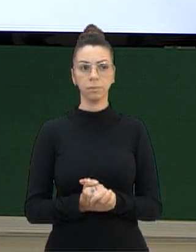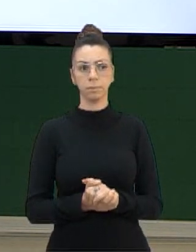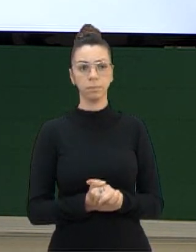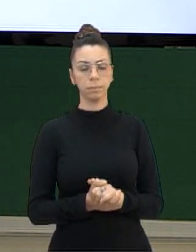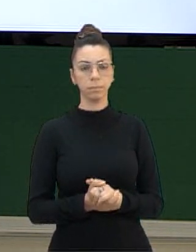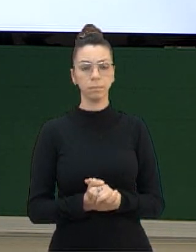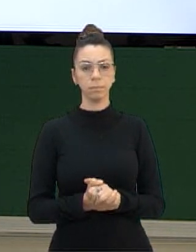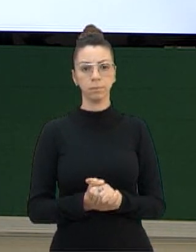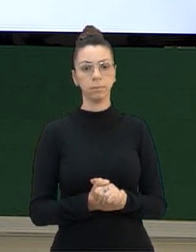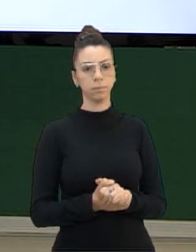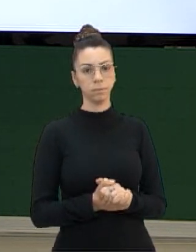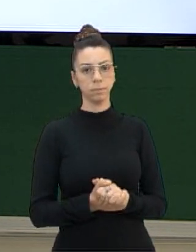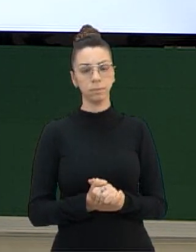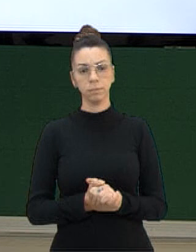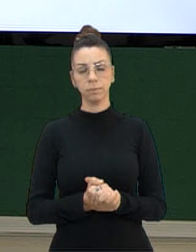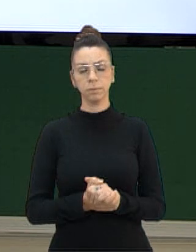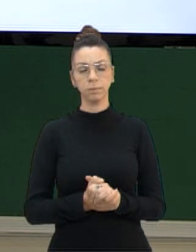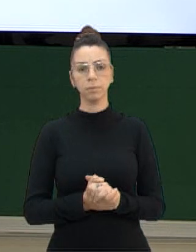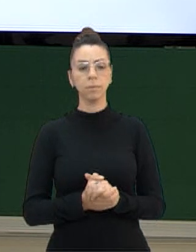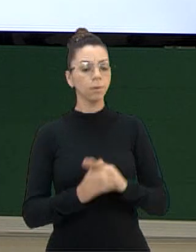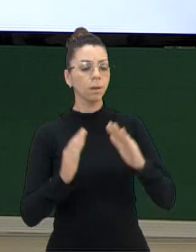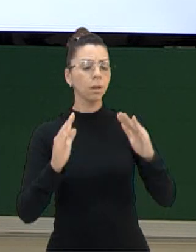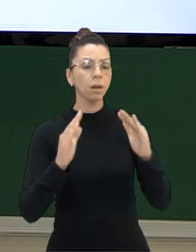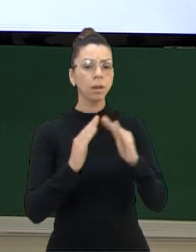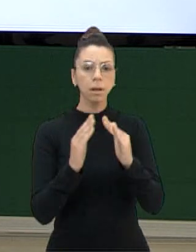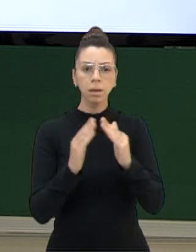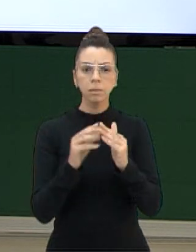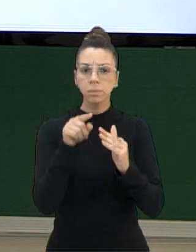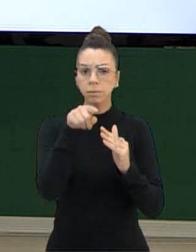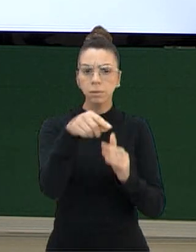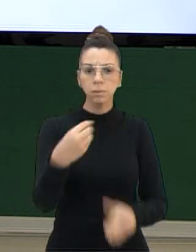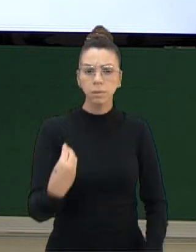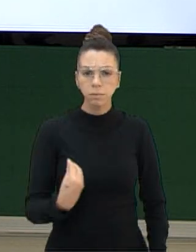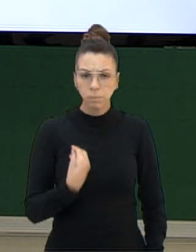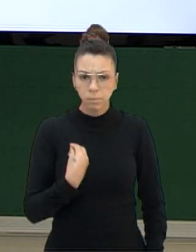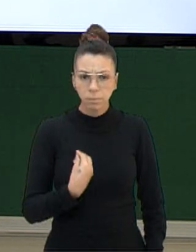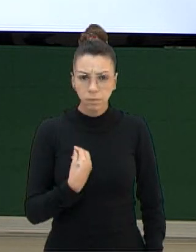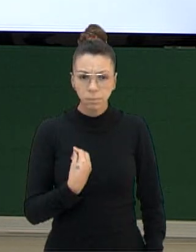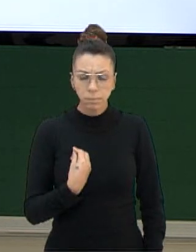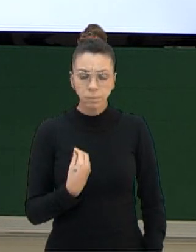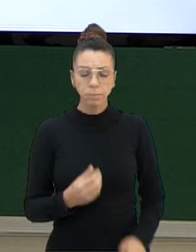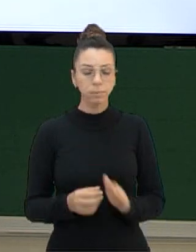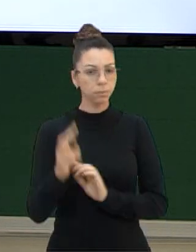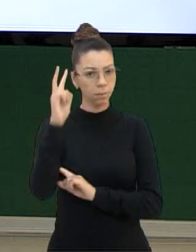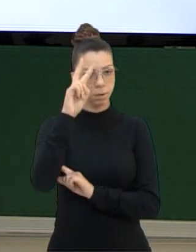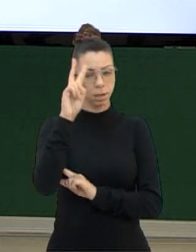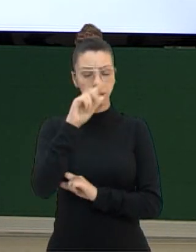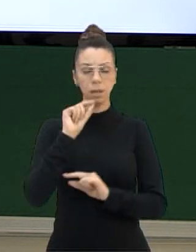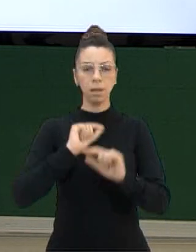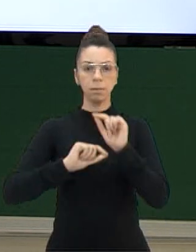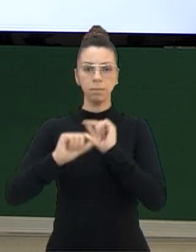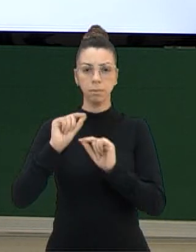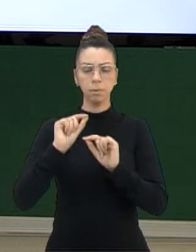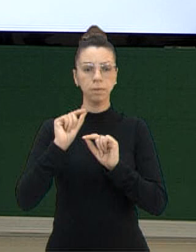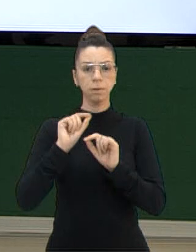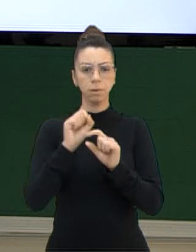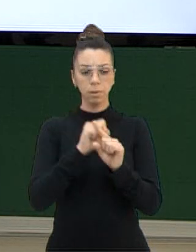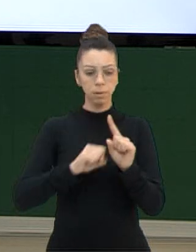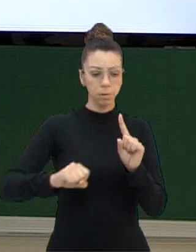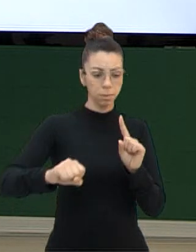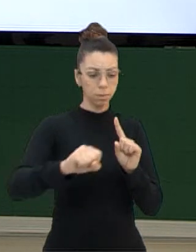de los supersônico? Qual das casas você viveria? Casa? Lembra que nós estudamos a chamada